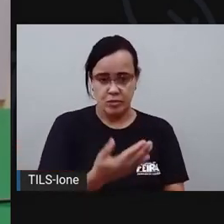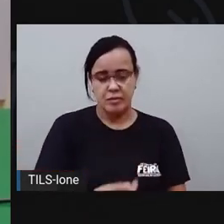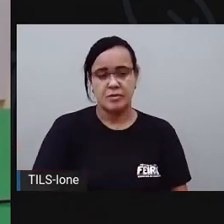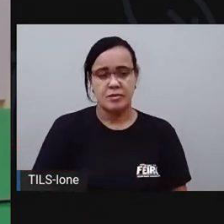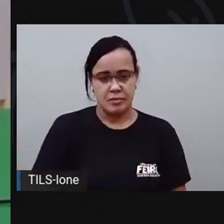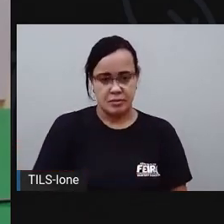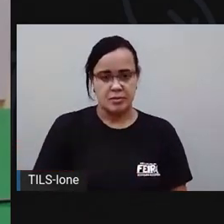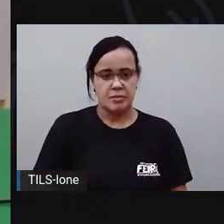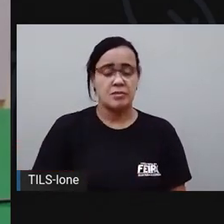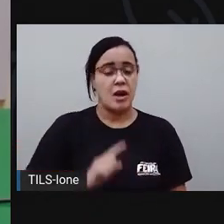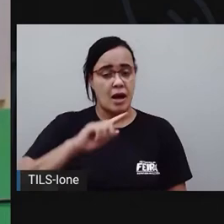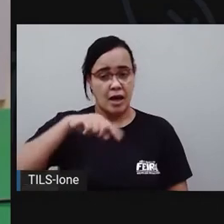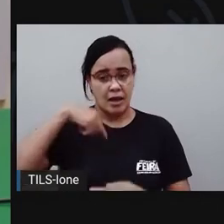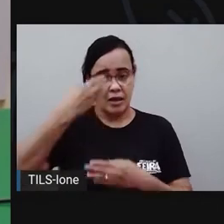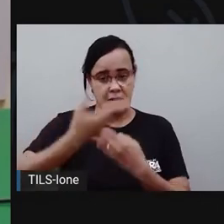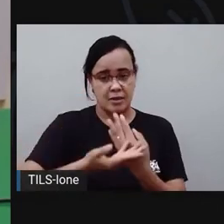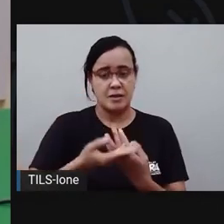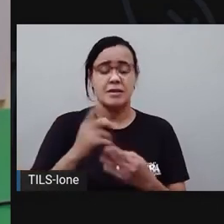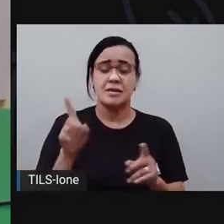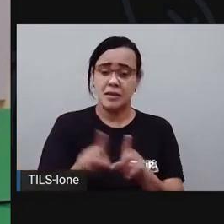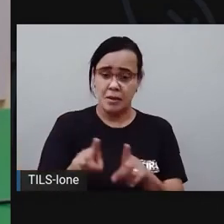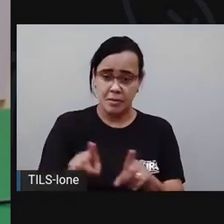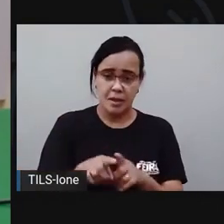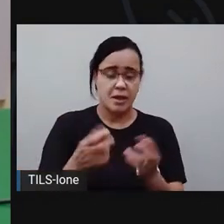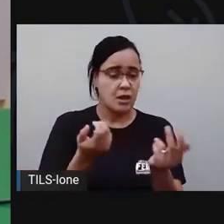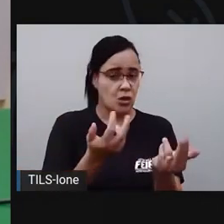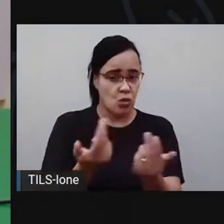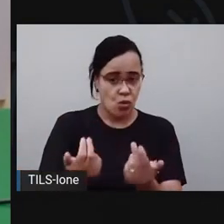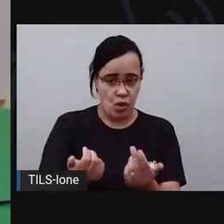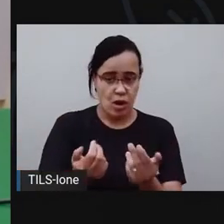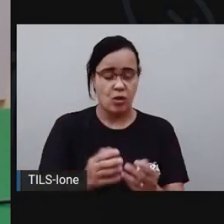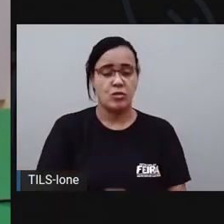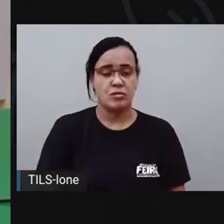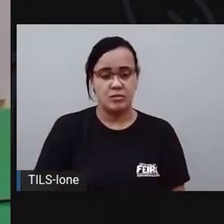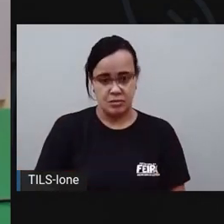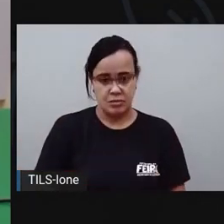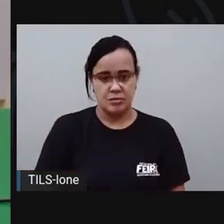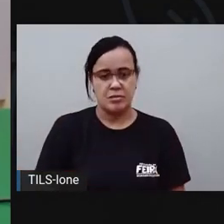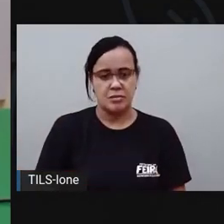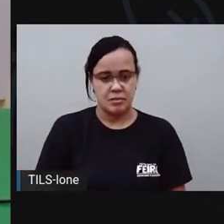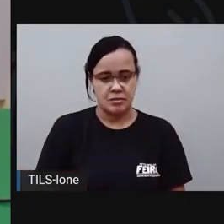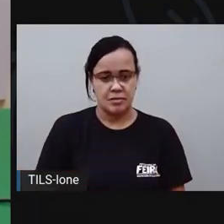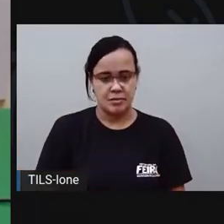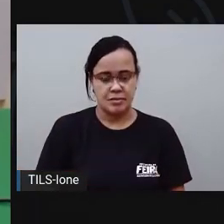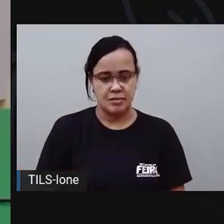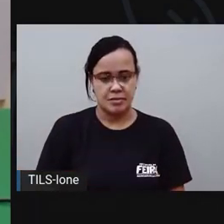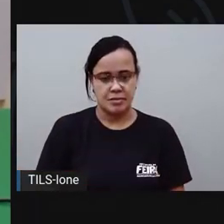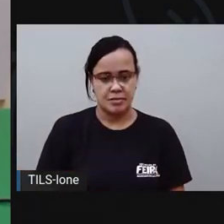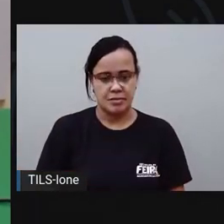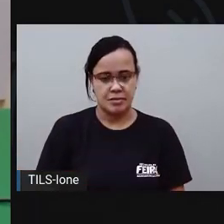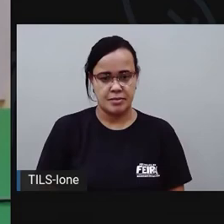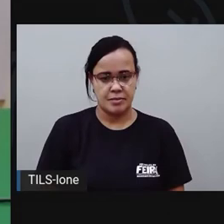Atrás, ó, como é que fica? A gente vai fazer a mesma coisa, a gente vai levantar, ó, a ponta